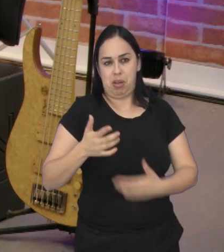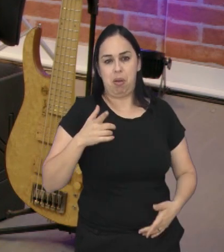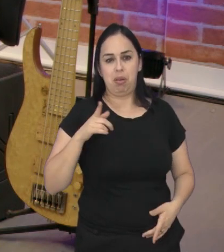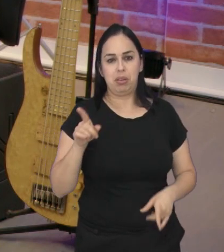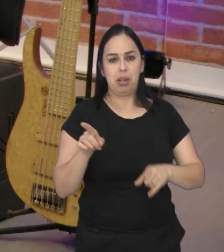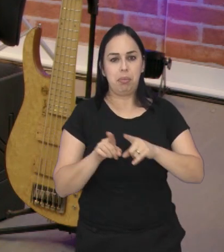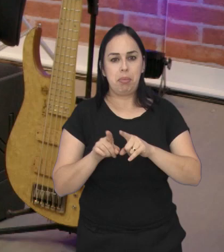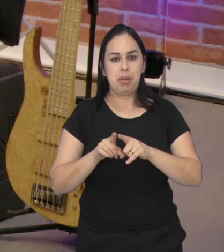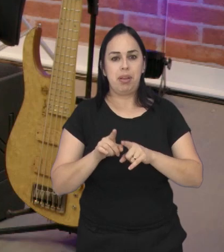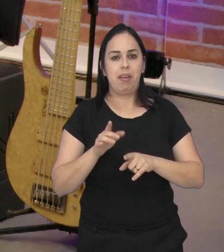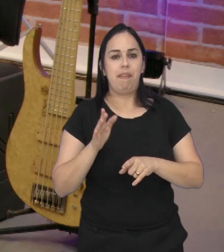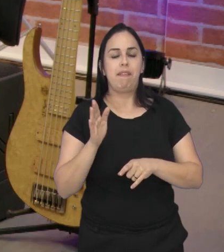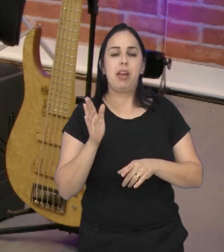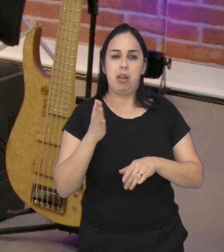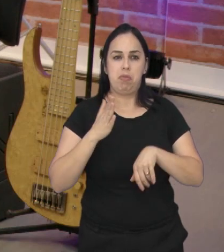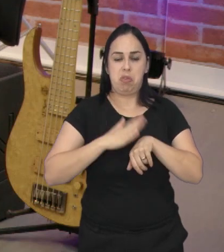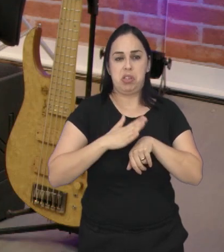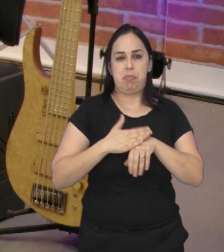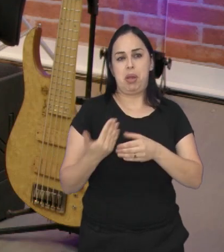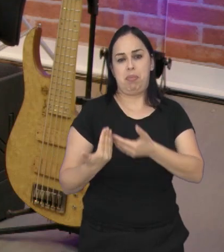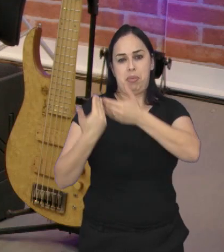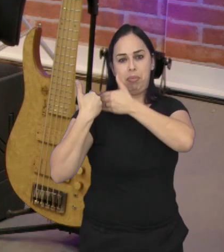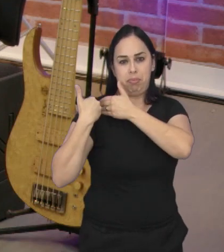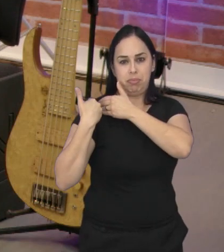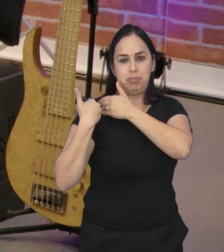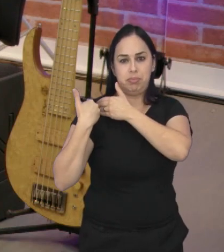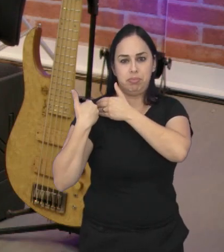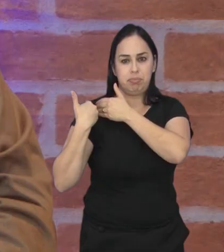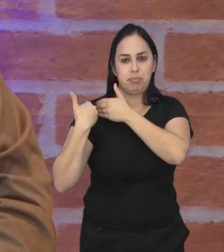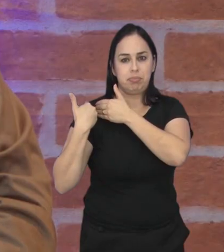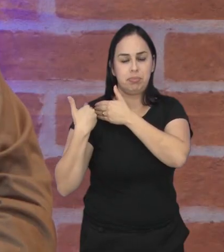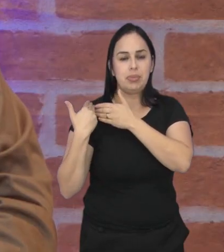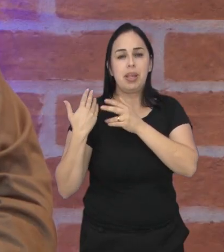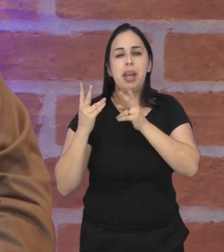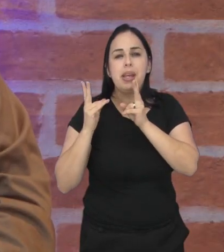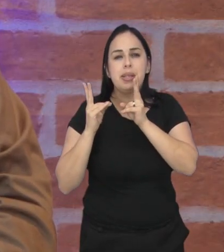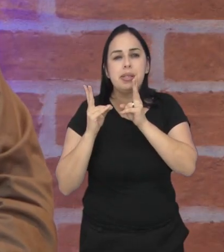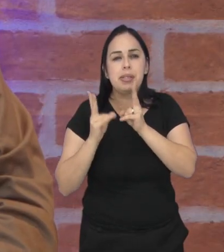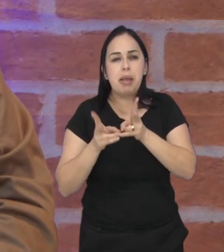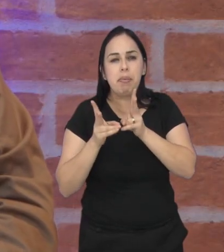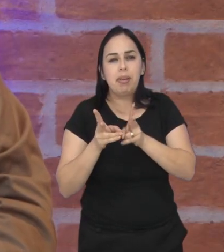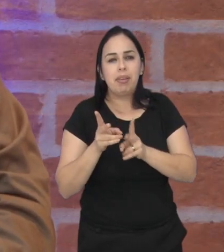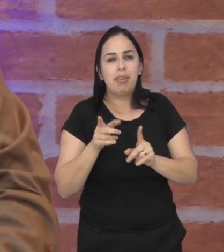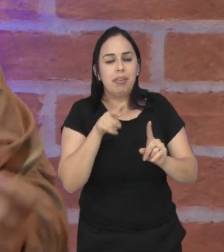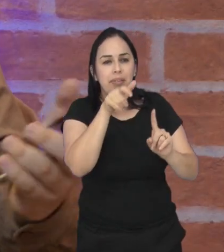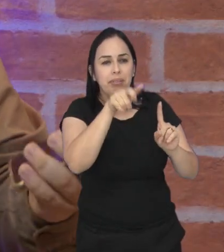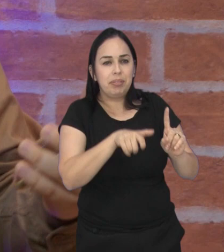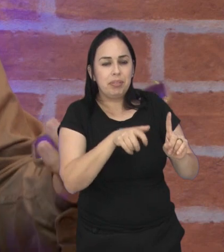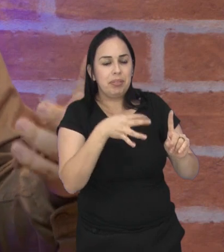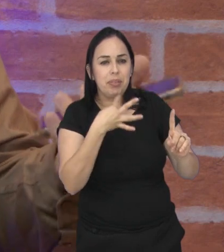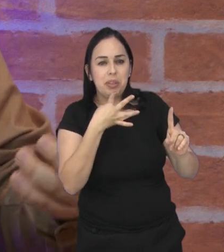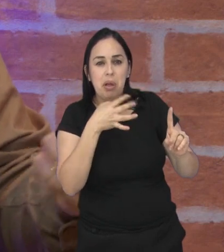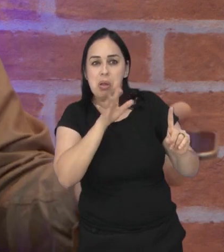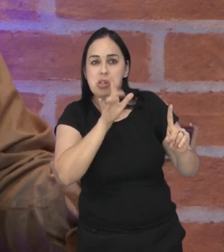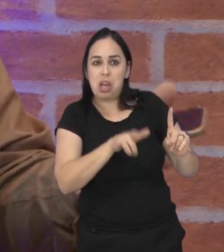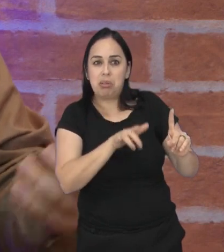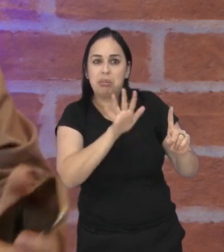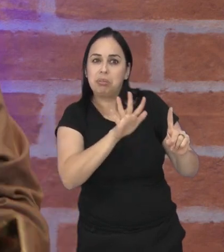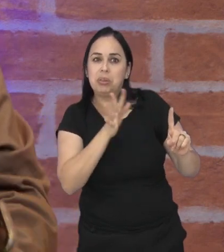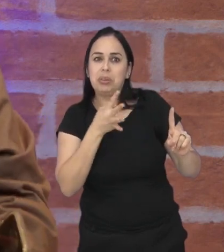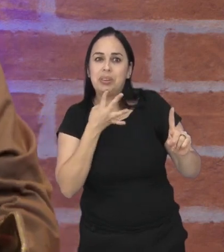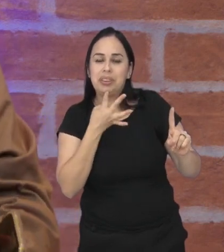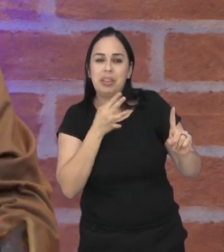também, fazia lá o que era pra mim fazer contratado. E eu sempre via você mesmo, você conhecia você da